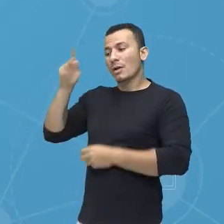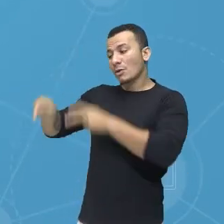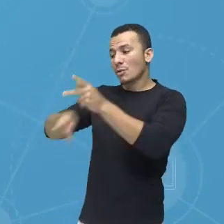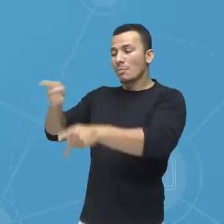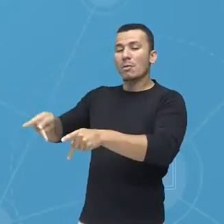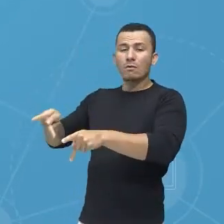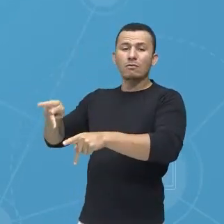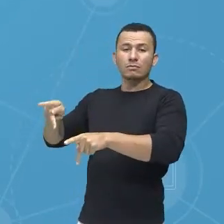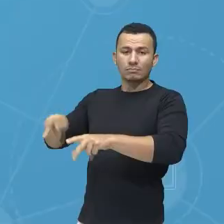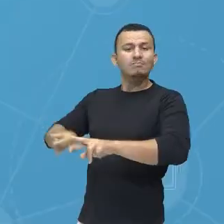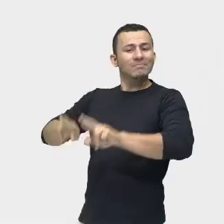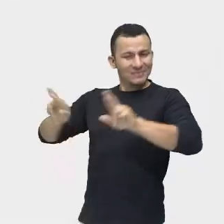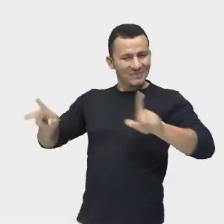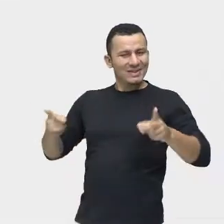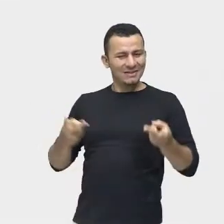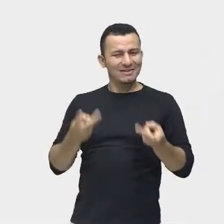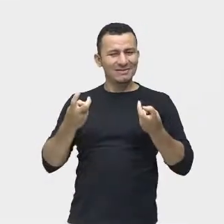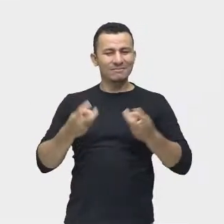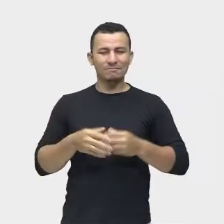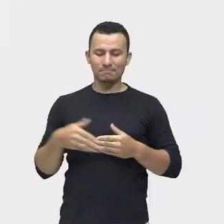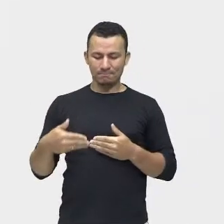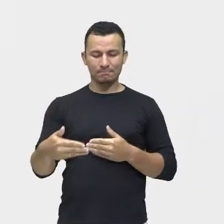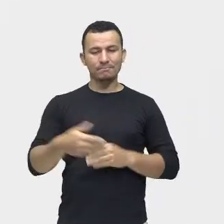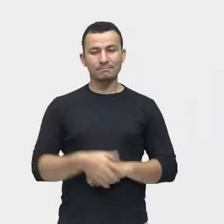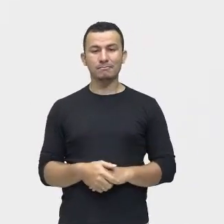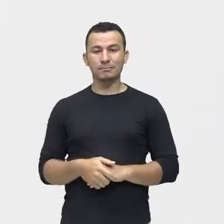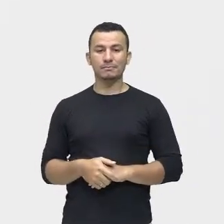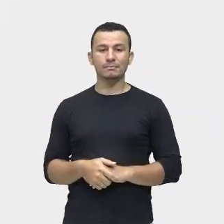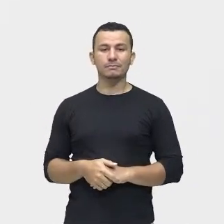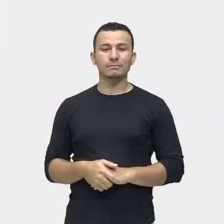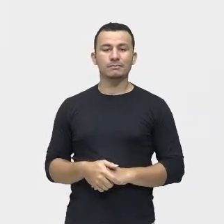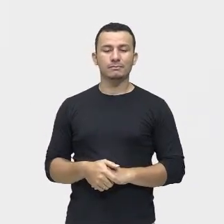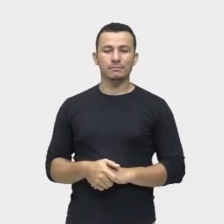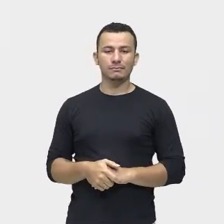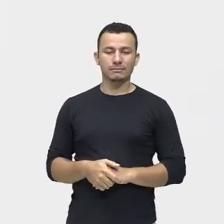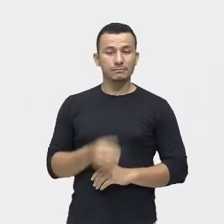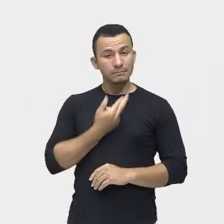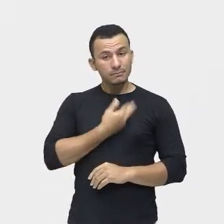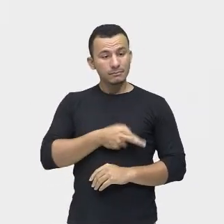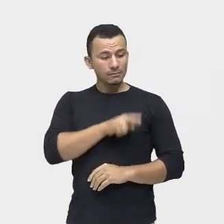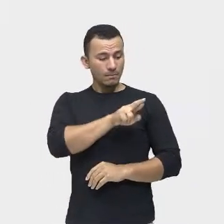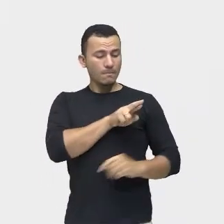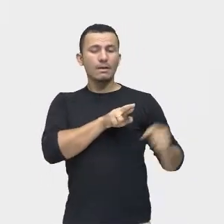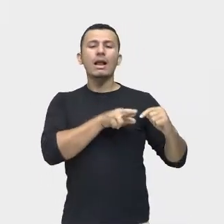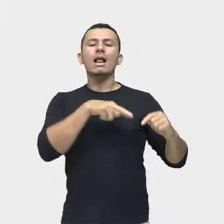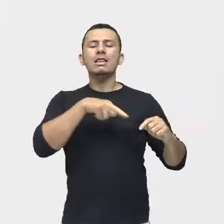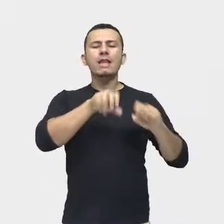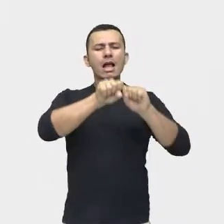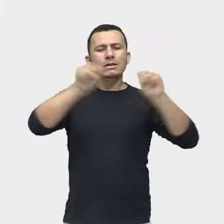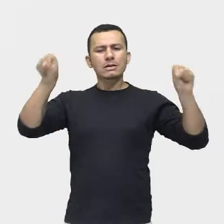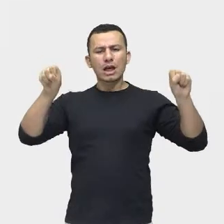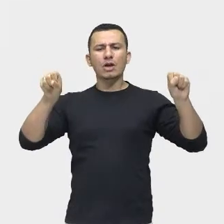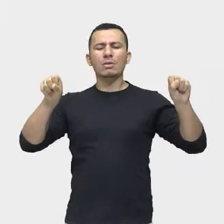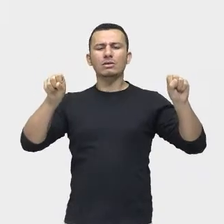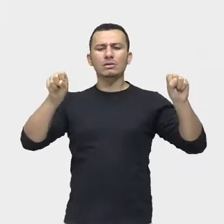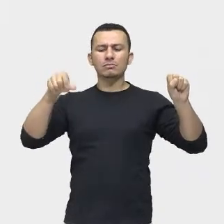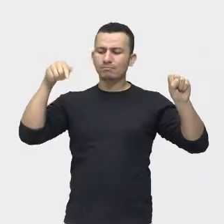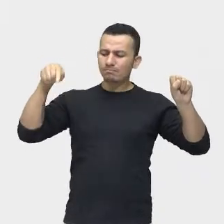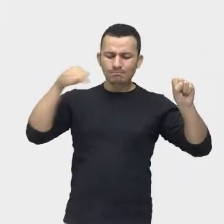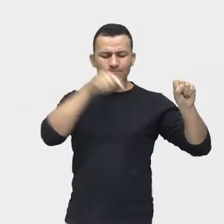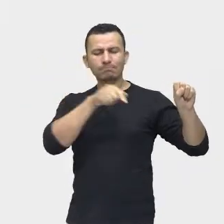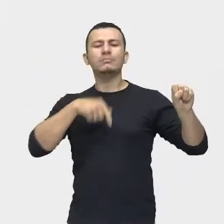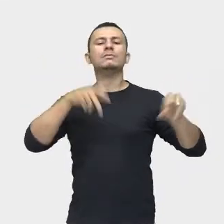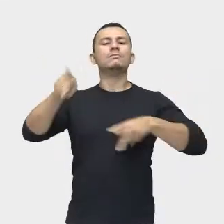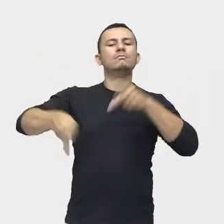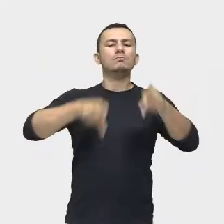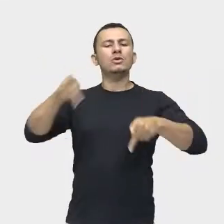certo? Vamos adiante. A religião é um sistema formado por pessoas. Que tipo